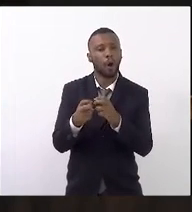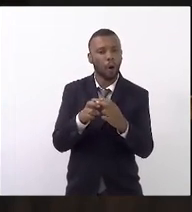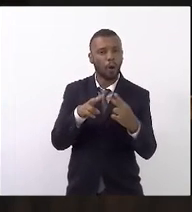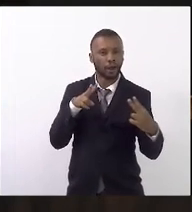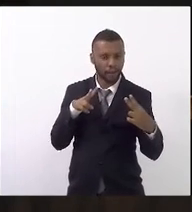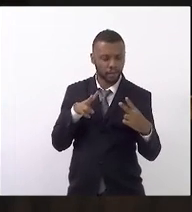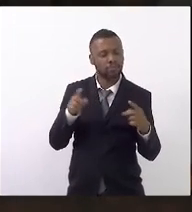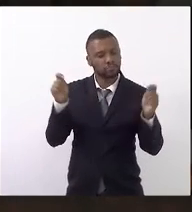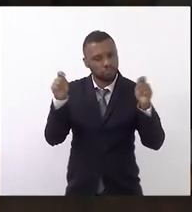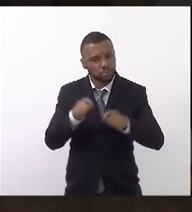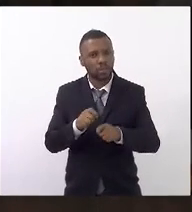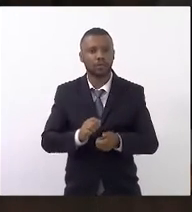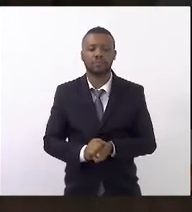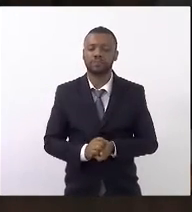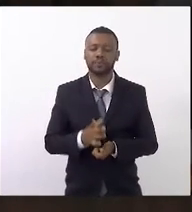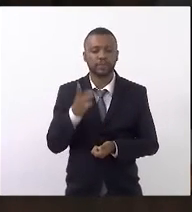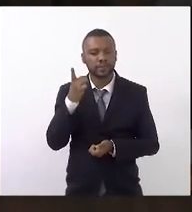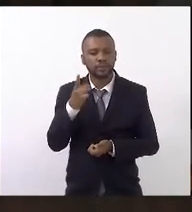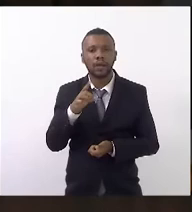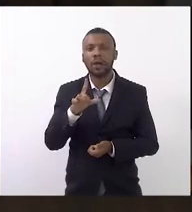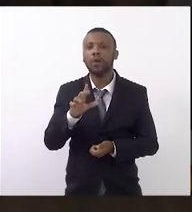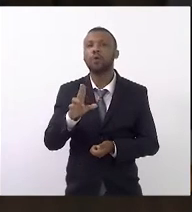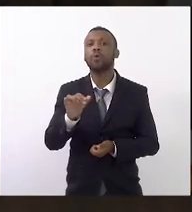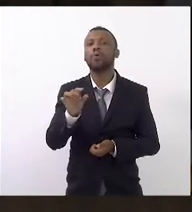seguir? Deputado Luiz Martins.